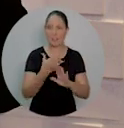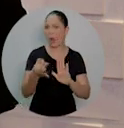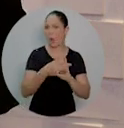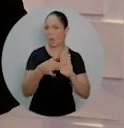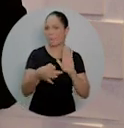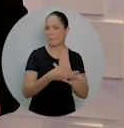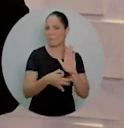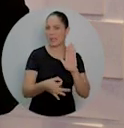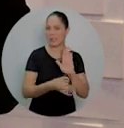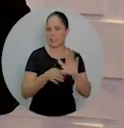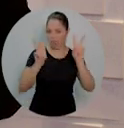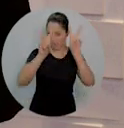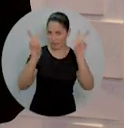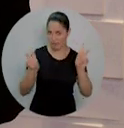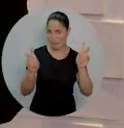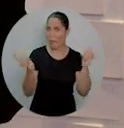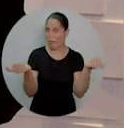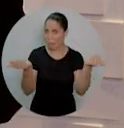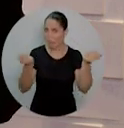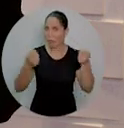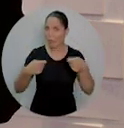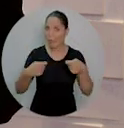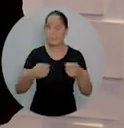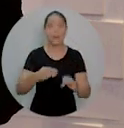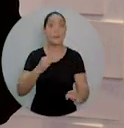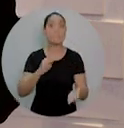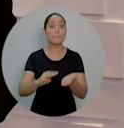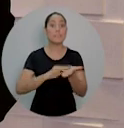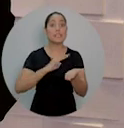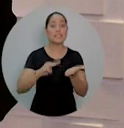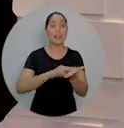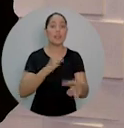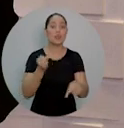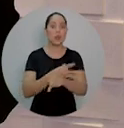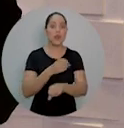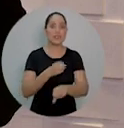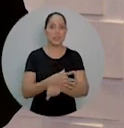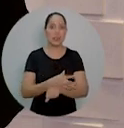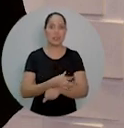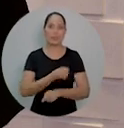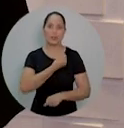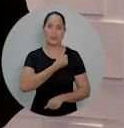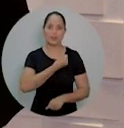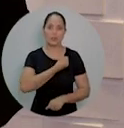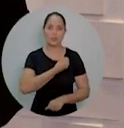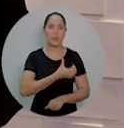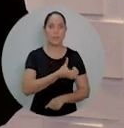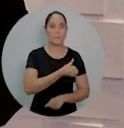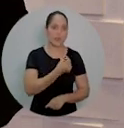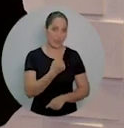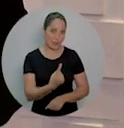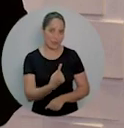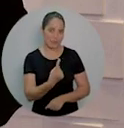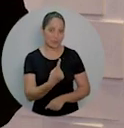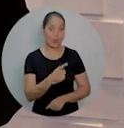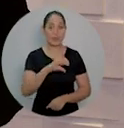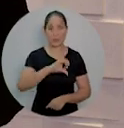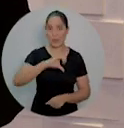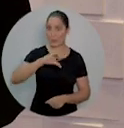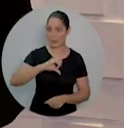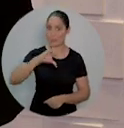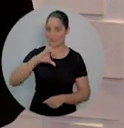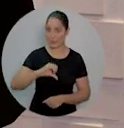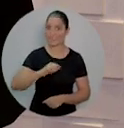um comentário ou uma sugestão de pauta? É só mandar uma mensagem para o nosso WhatsApp. O número está na sua tela. O DDD é 61